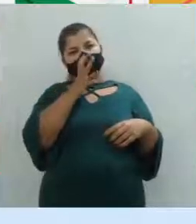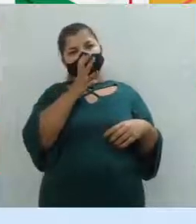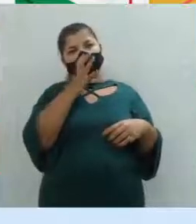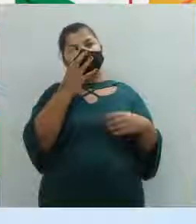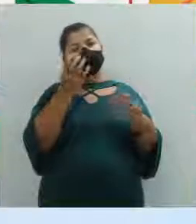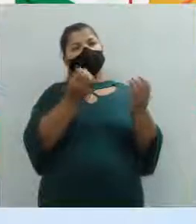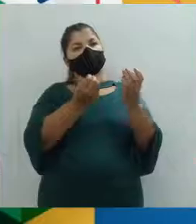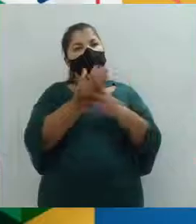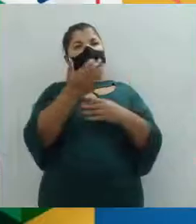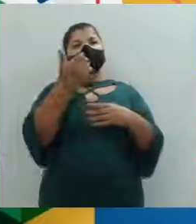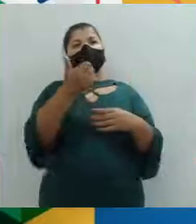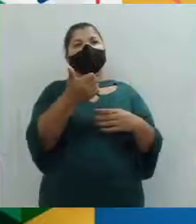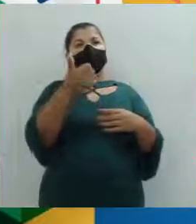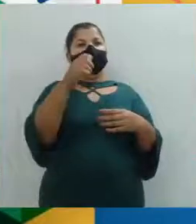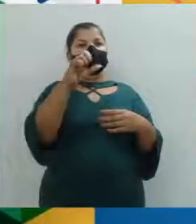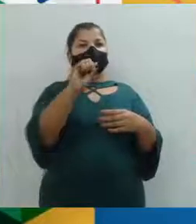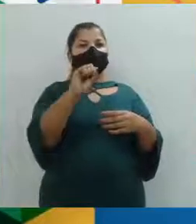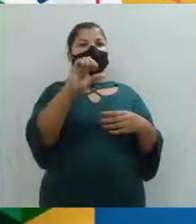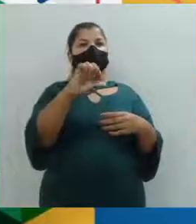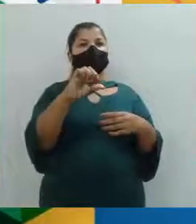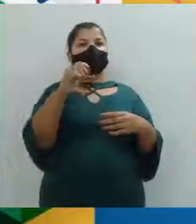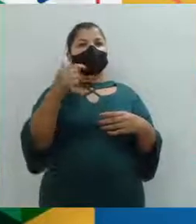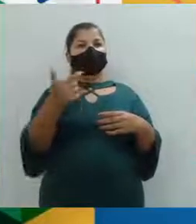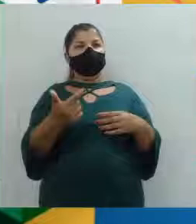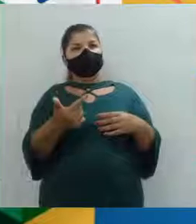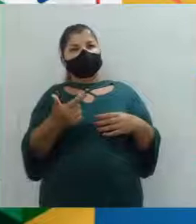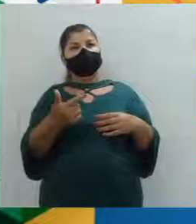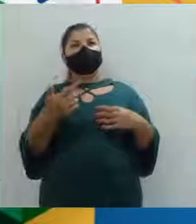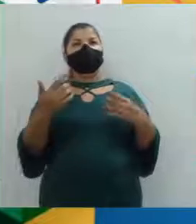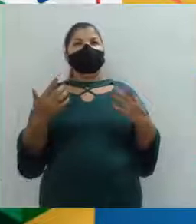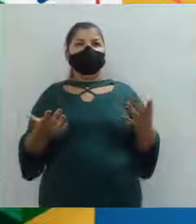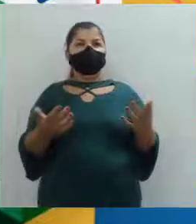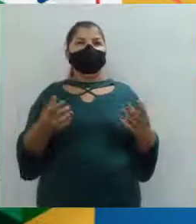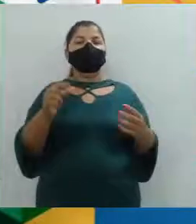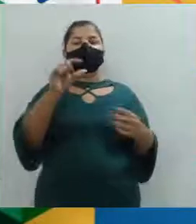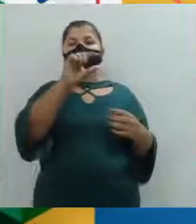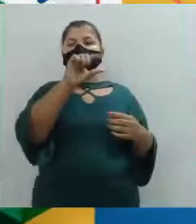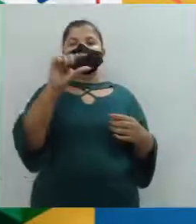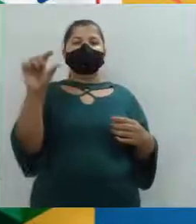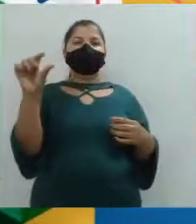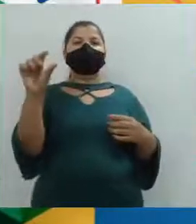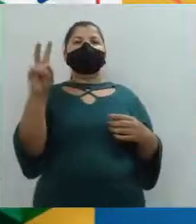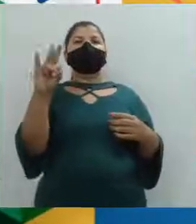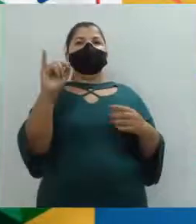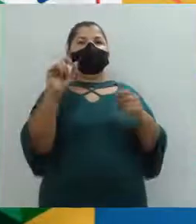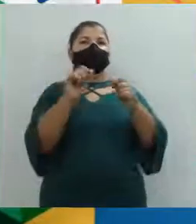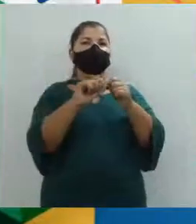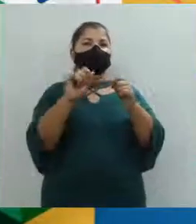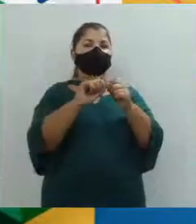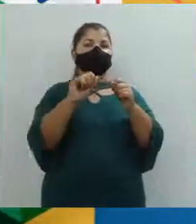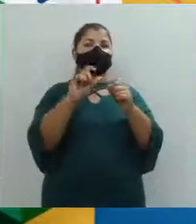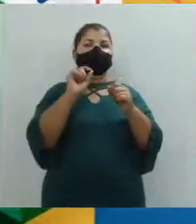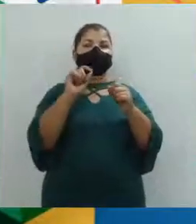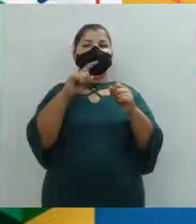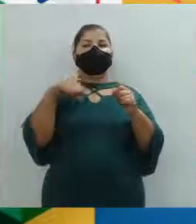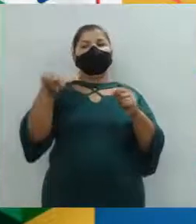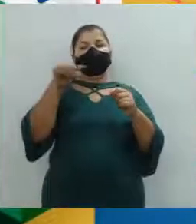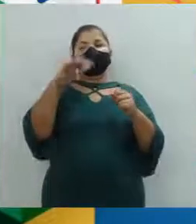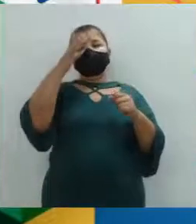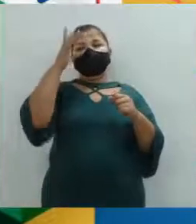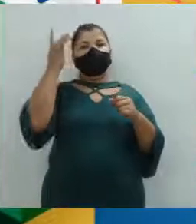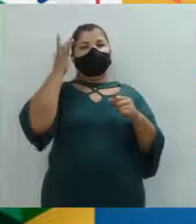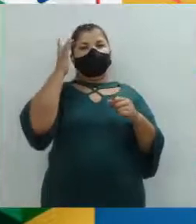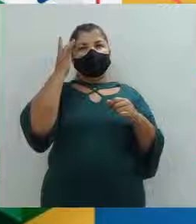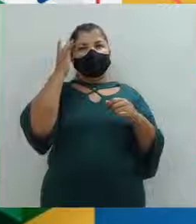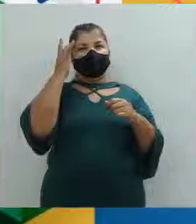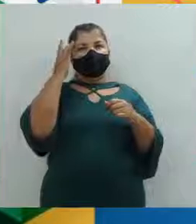1890 e alguma coisa. E aí o que é que vai acontecer? O impressionismo, ele vai fazer com que os artistas desse movimento